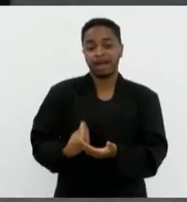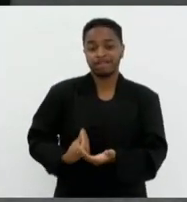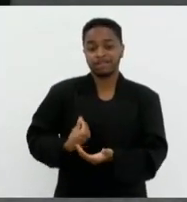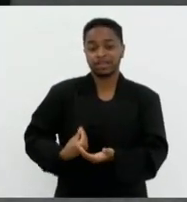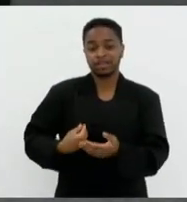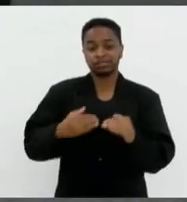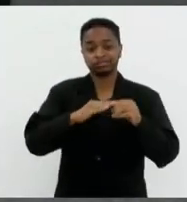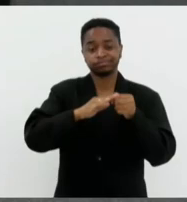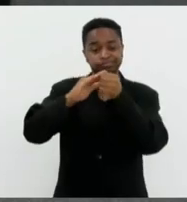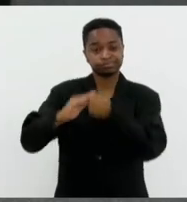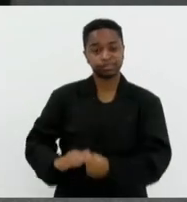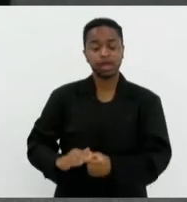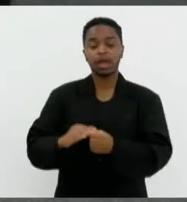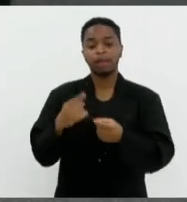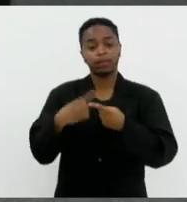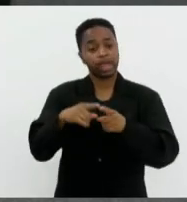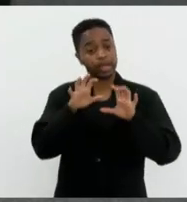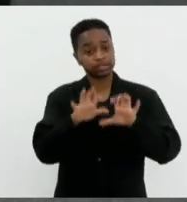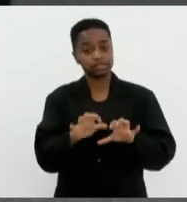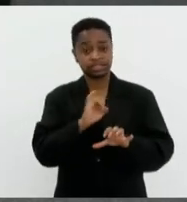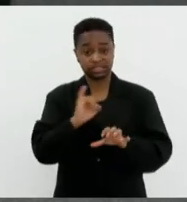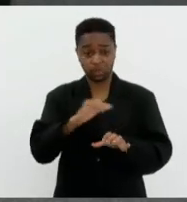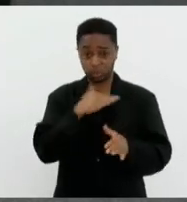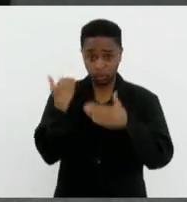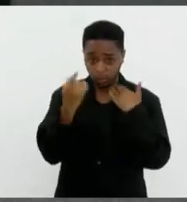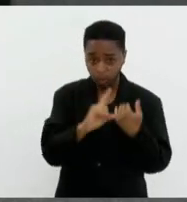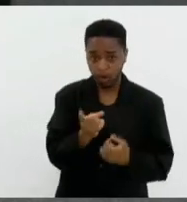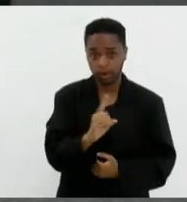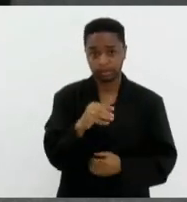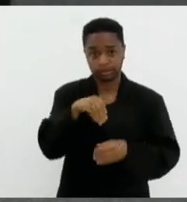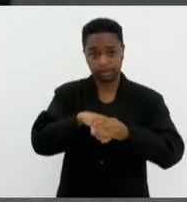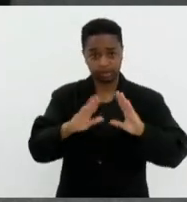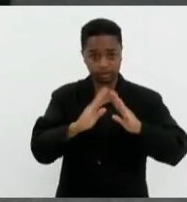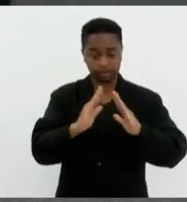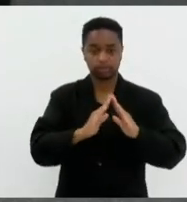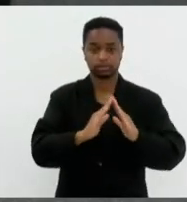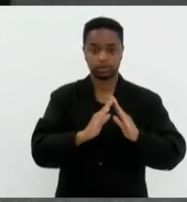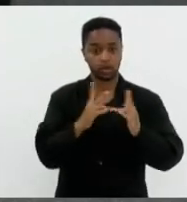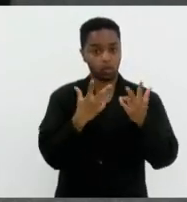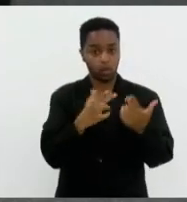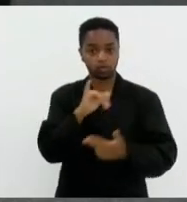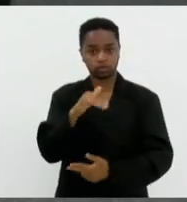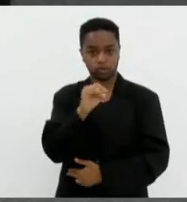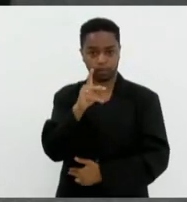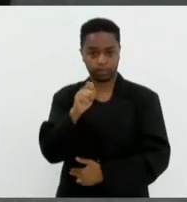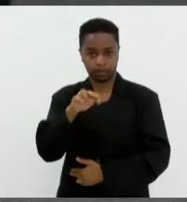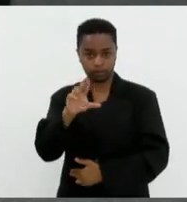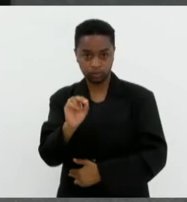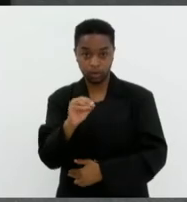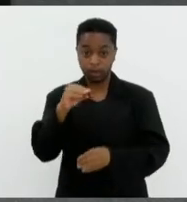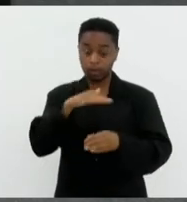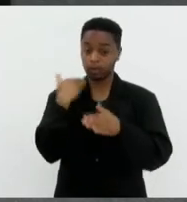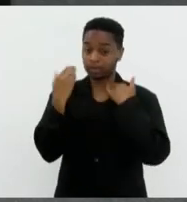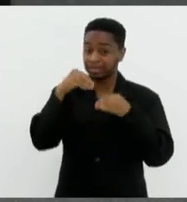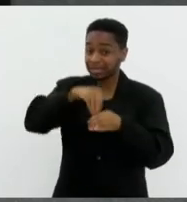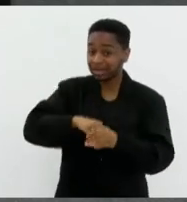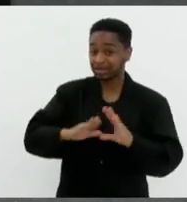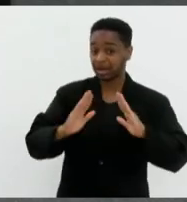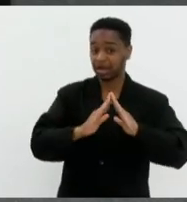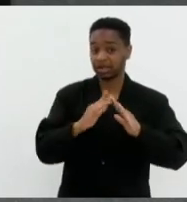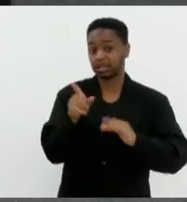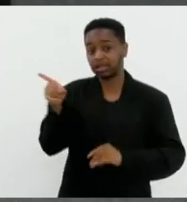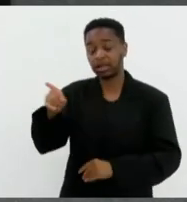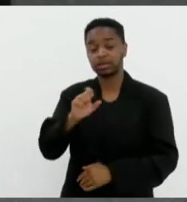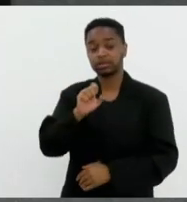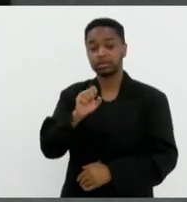desumanizadas, porque é disso que se trata, porque se não mata João Pedro dentro de casa, dentro de uma casa, lá no Salgueiro,